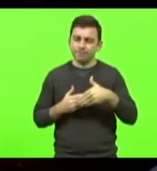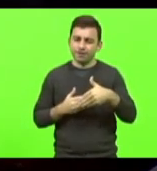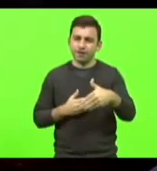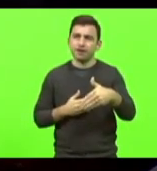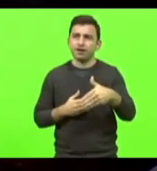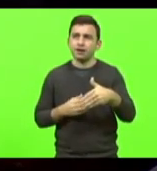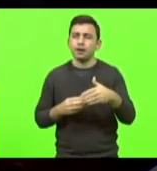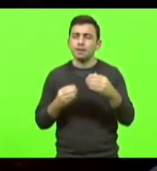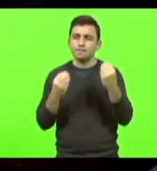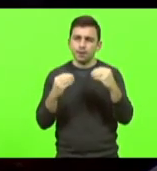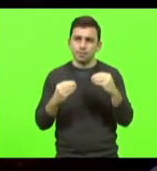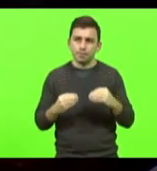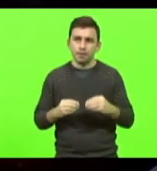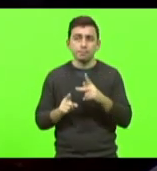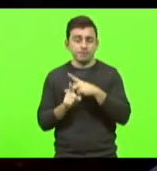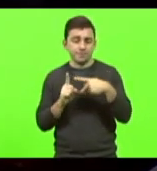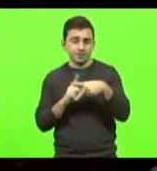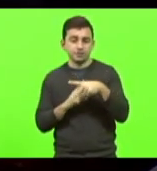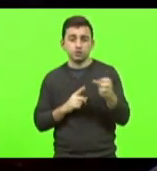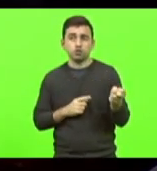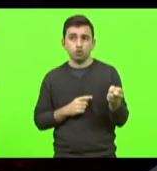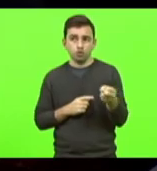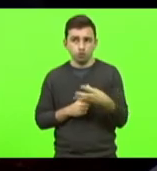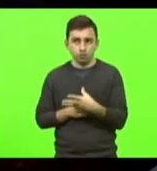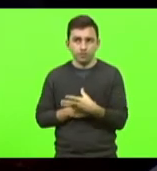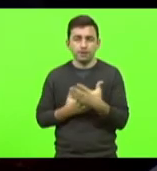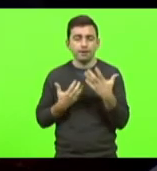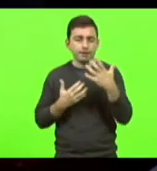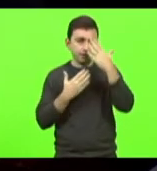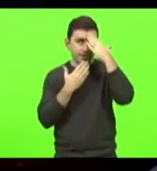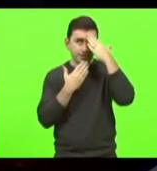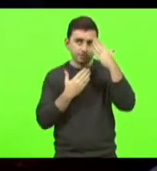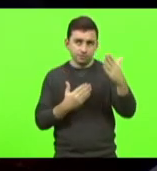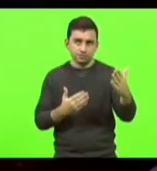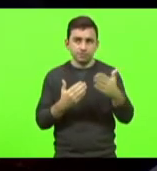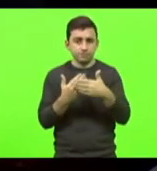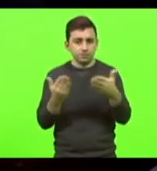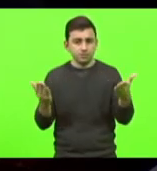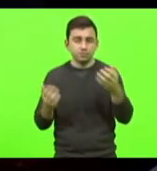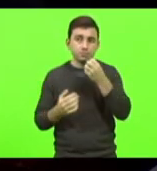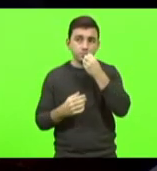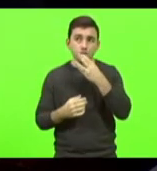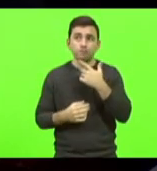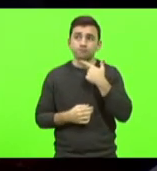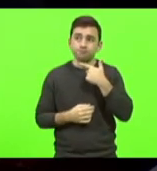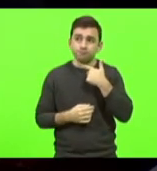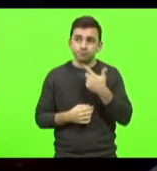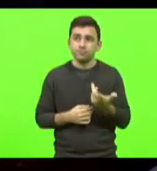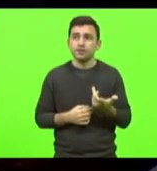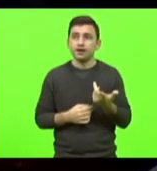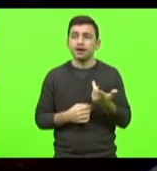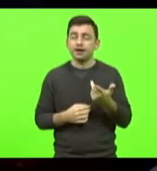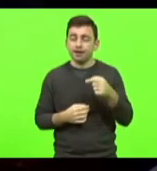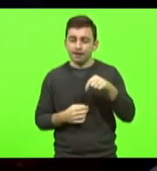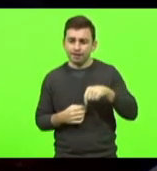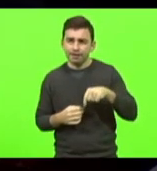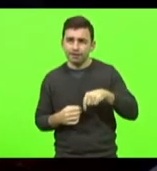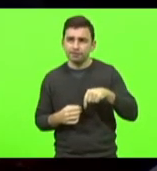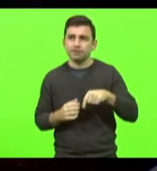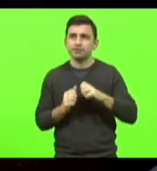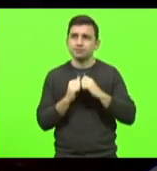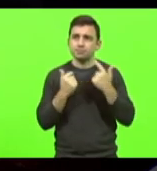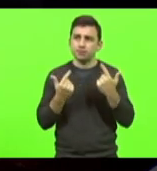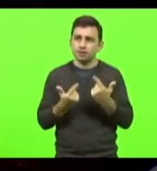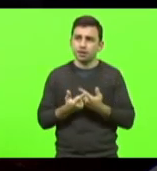dessa nova previdência Quero aqui agradecer a boa vontade de todos desta casa pela parceria pelo